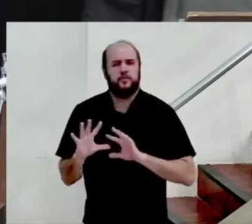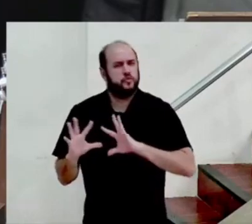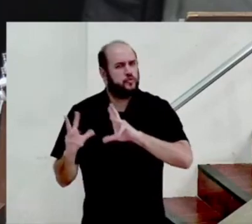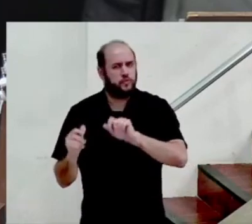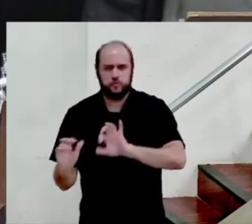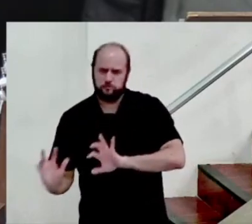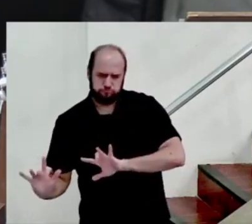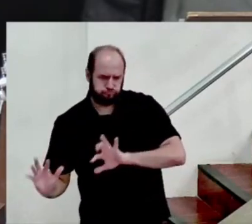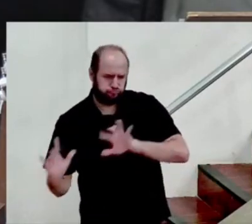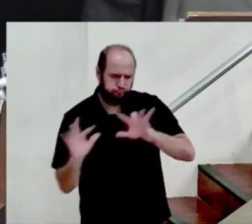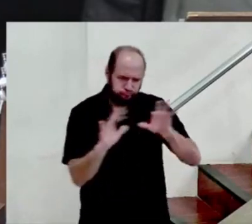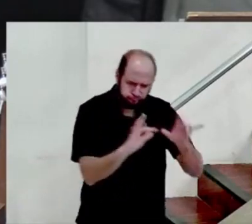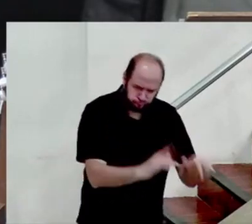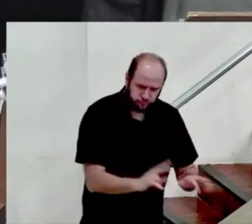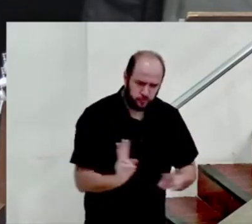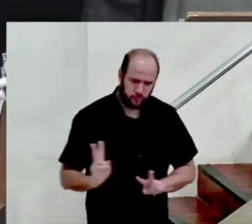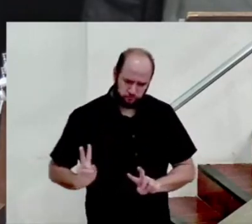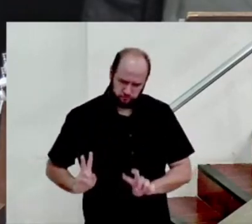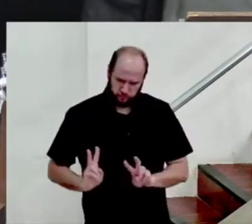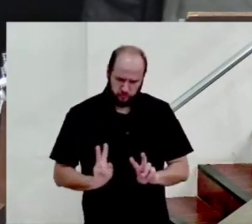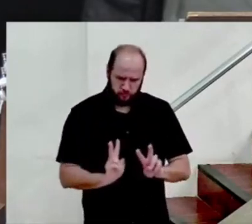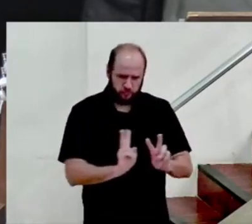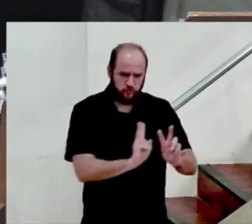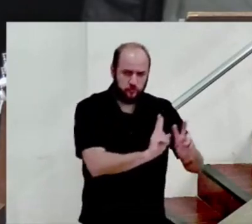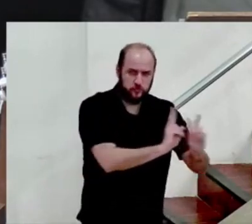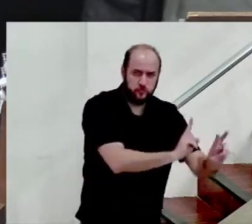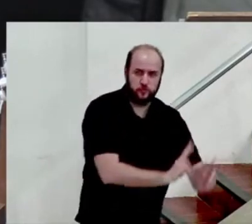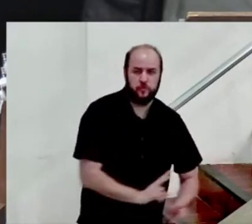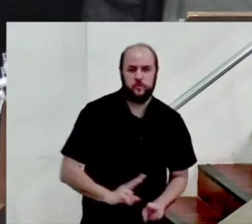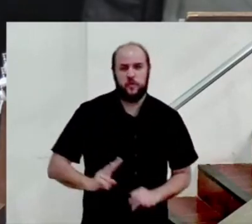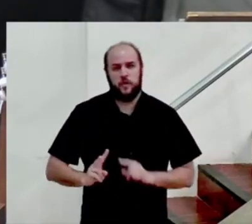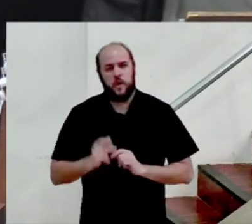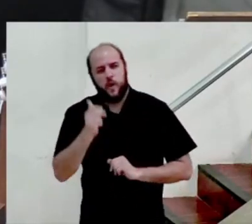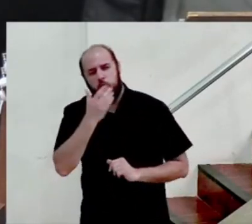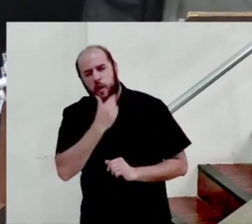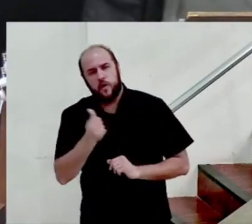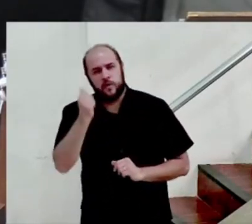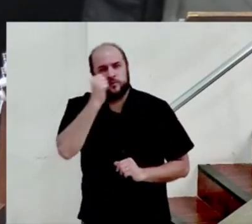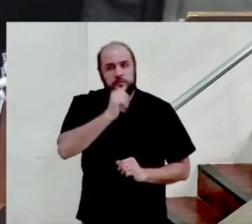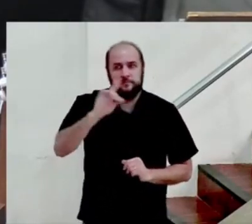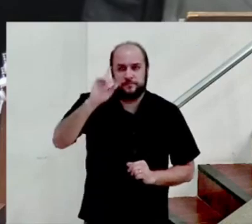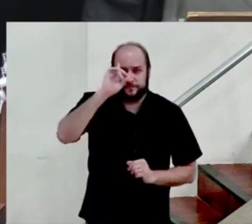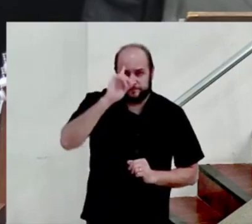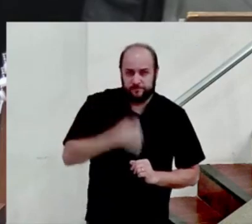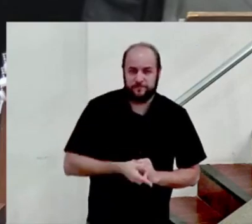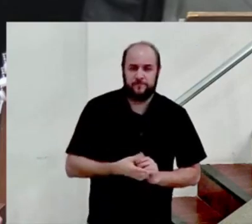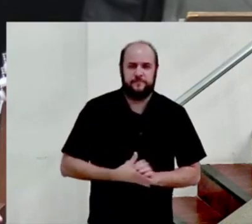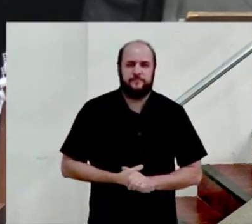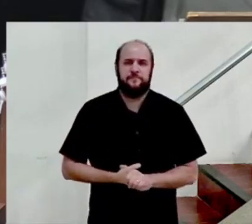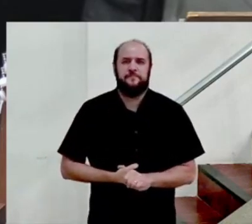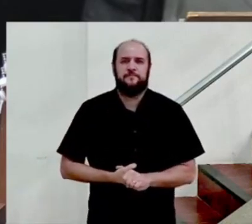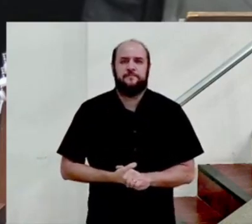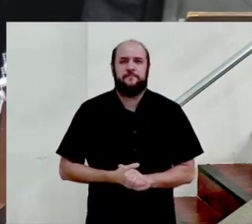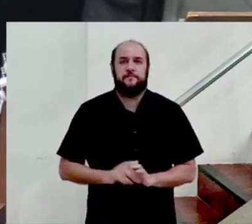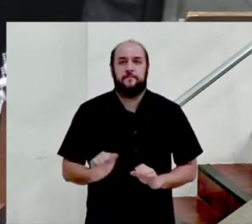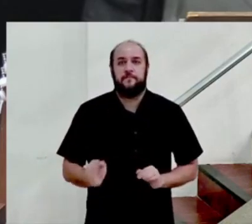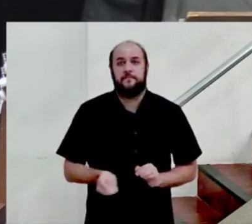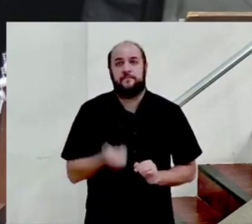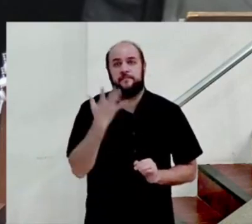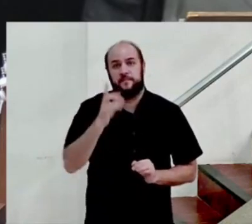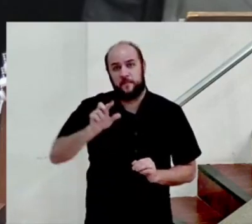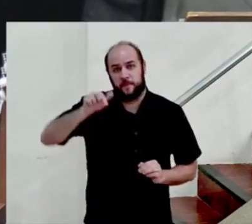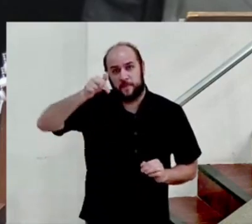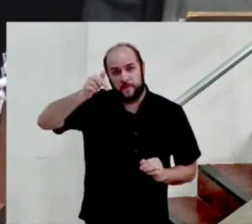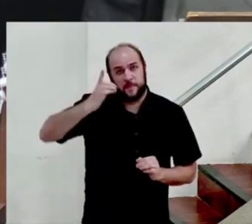para Noé na arca de 2 em 2, macho e fêmea, como Deus lhe ordenara. E aconteceu que depois de 7